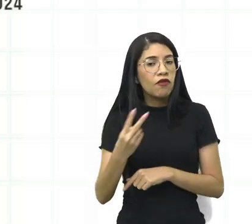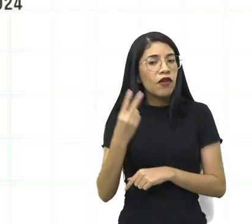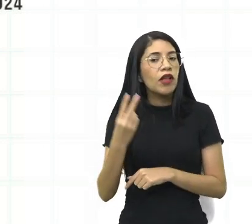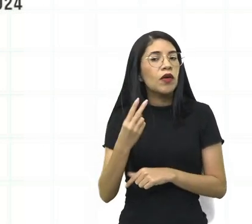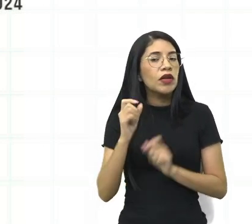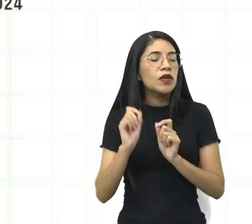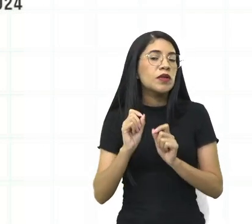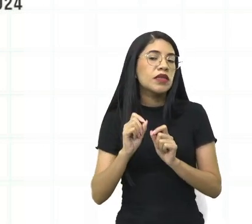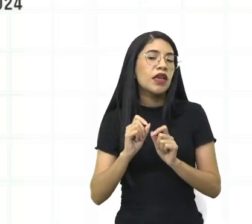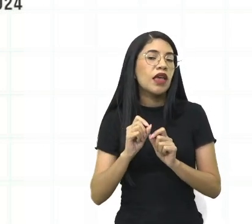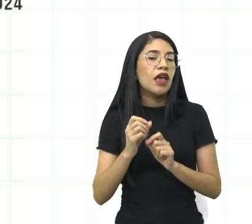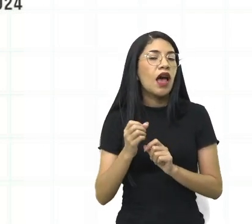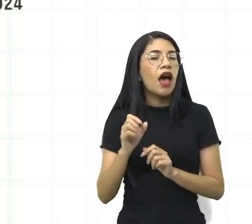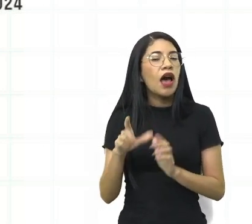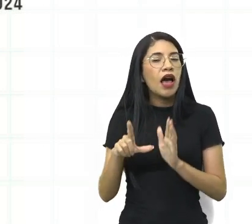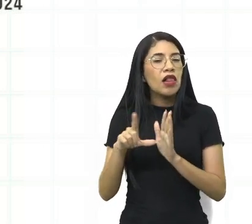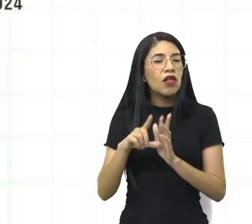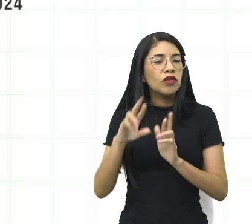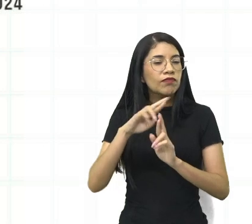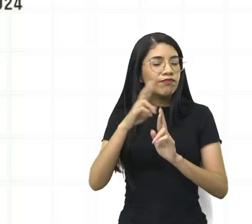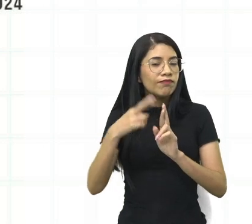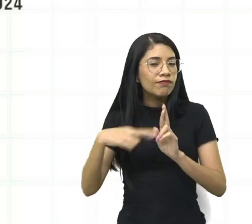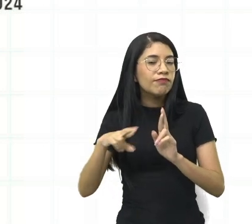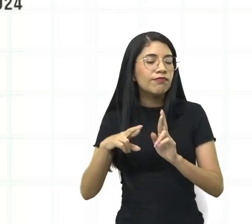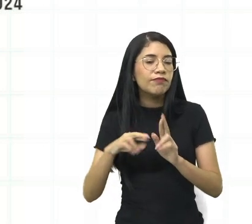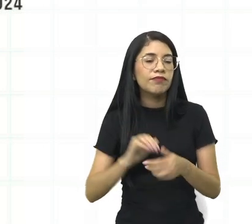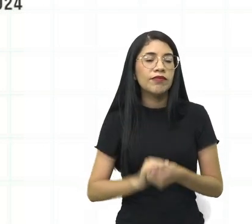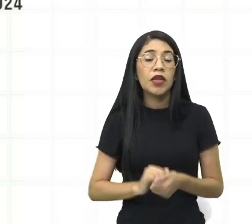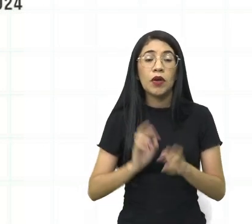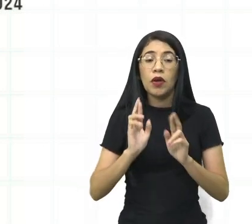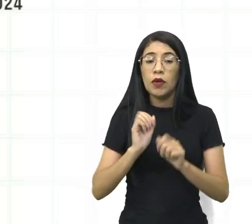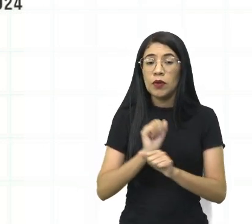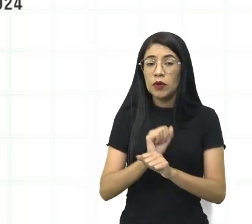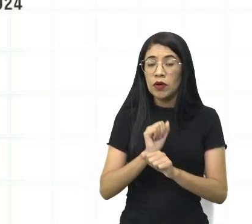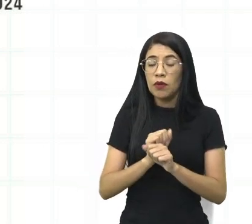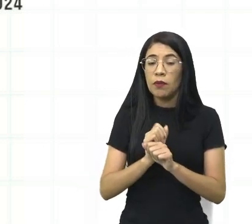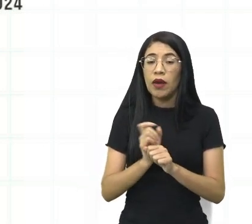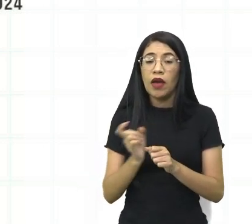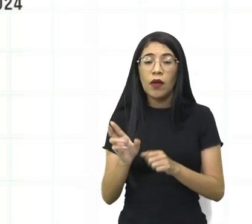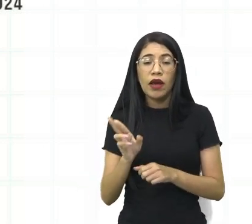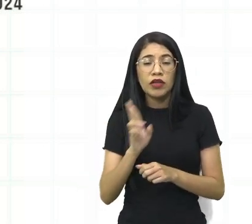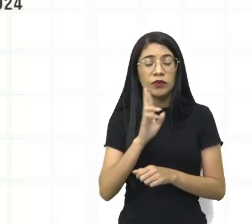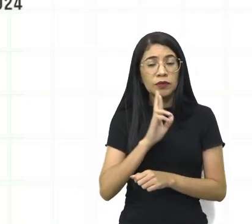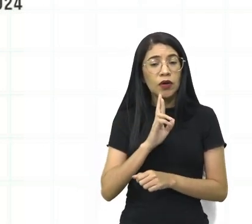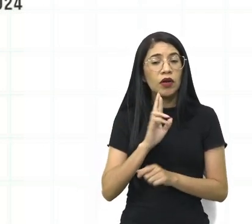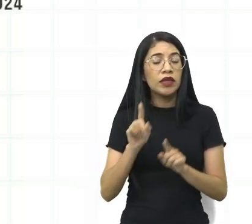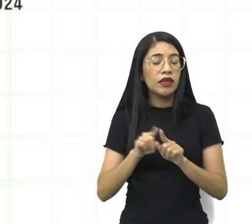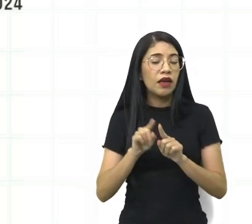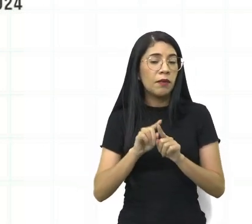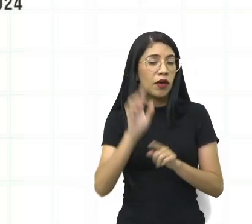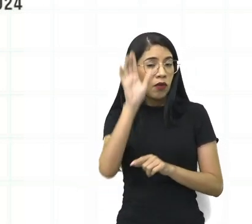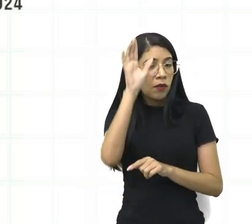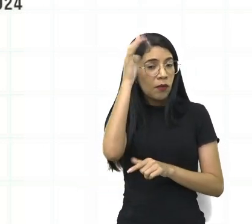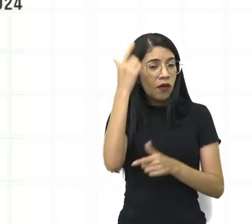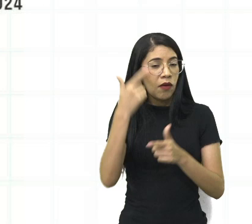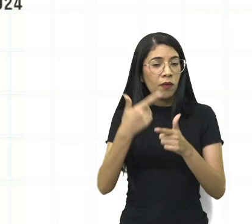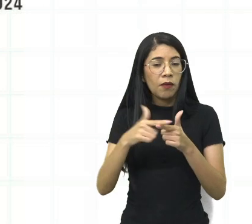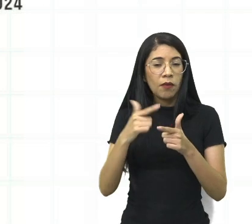muito a reputação da Riachuelo. Aguardo um retorno e uma solução para